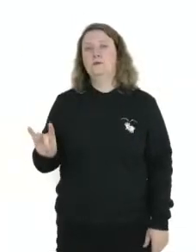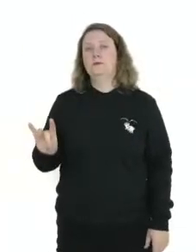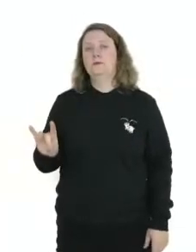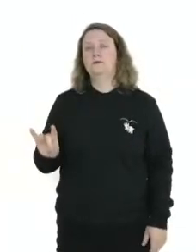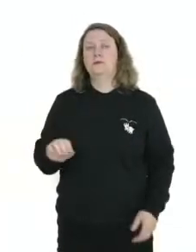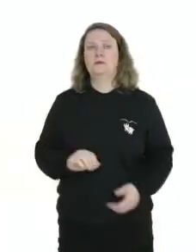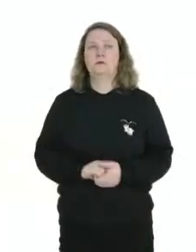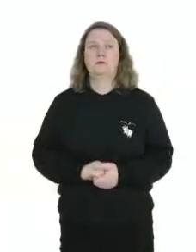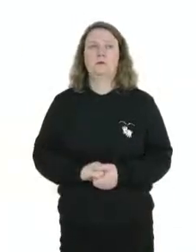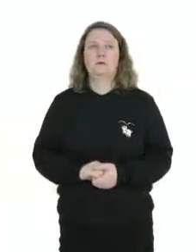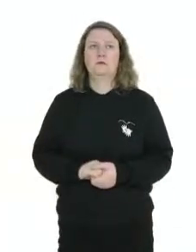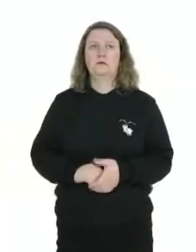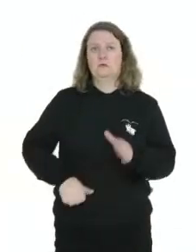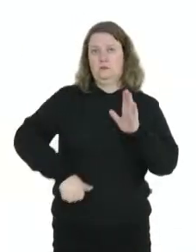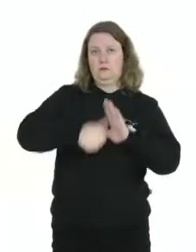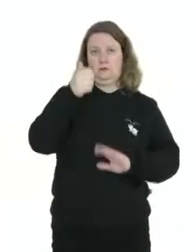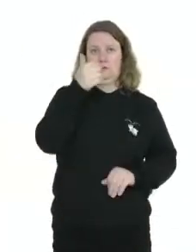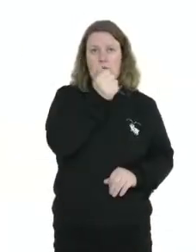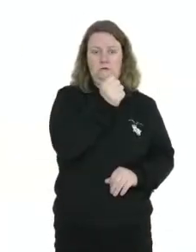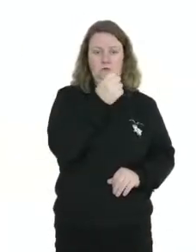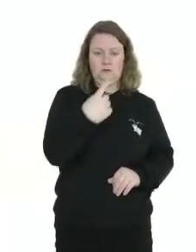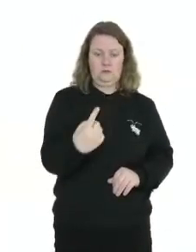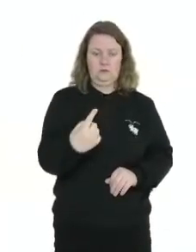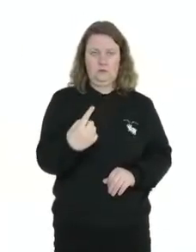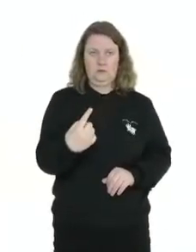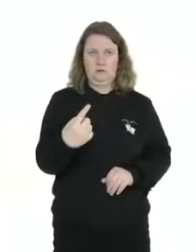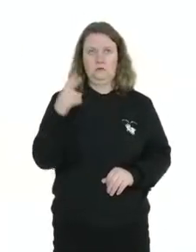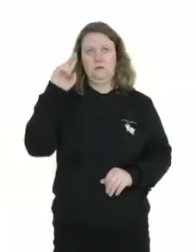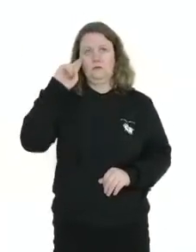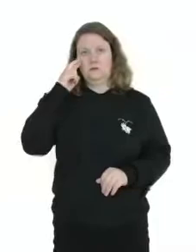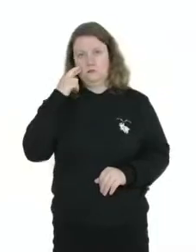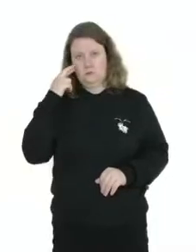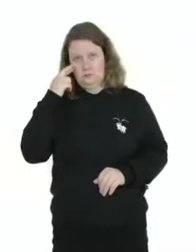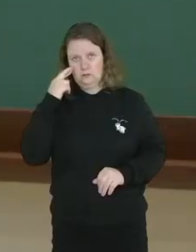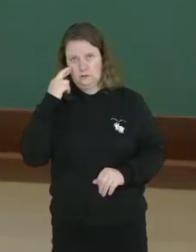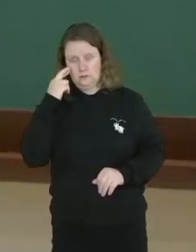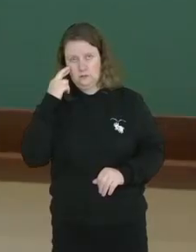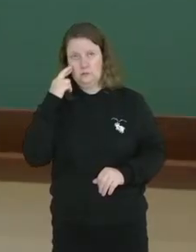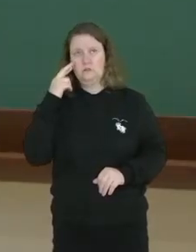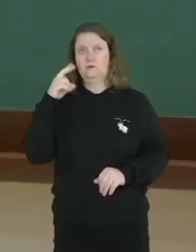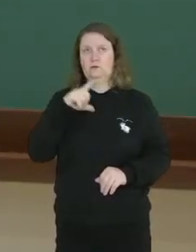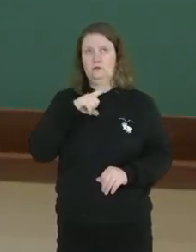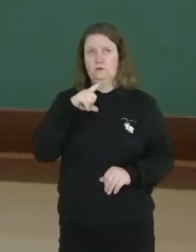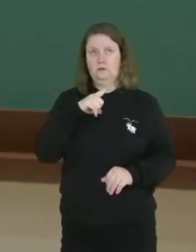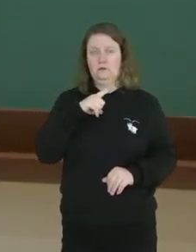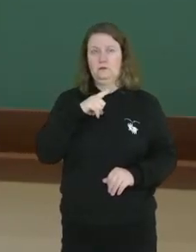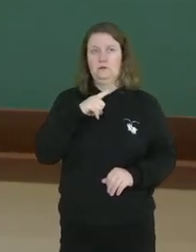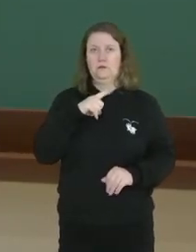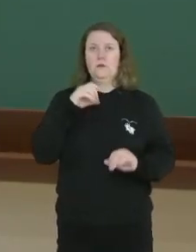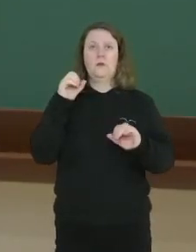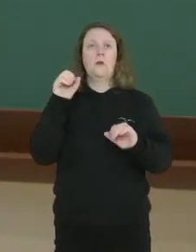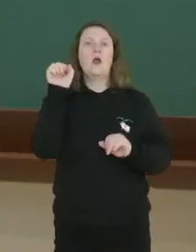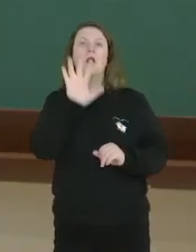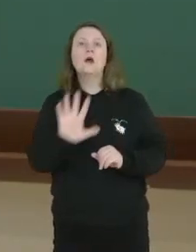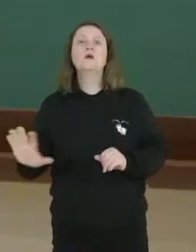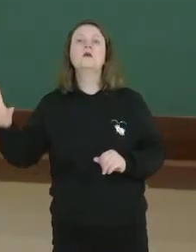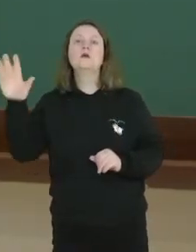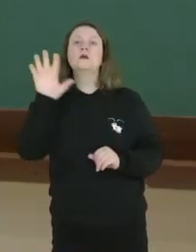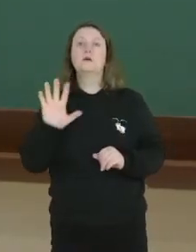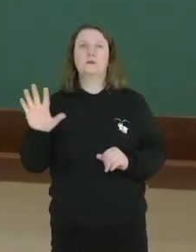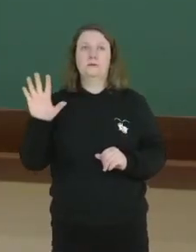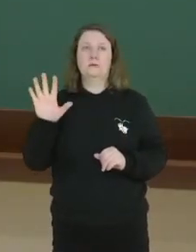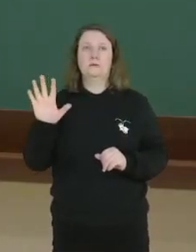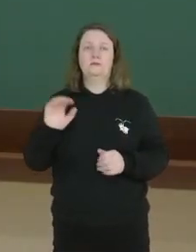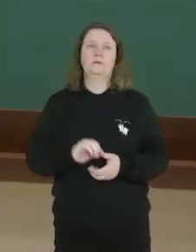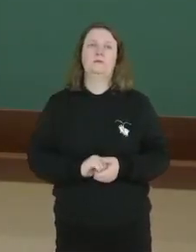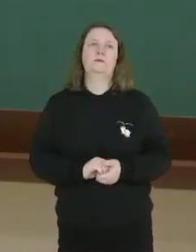quadrados. Então, primeiro, a área 1, lá rosa, é a área do quadrado construído sobre a hipotenusa,